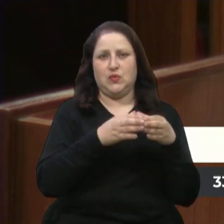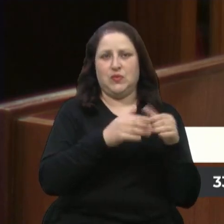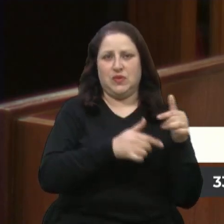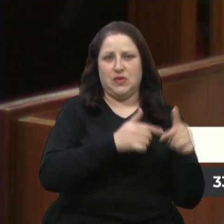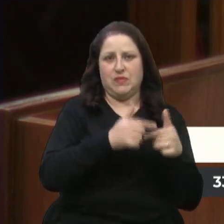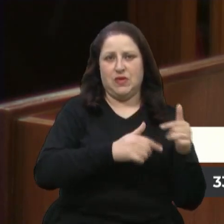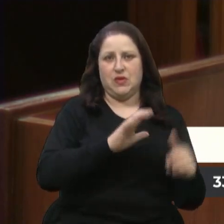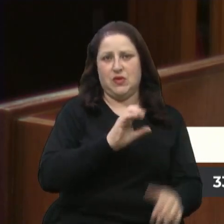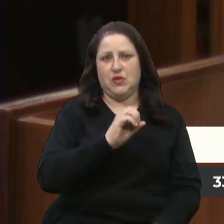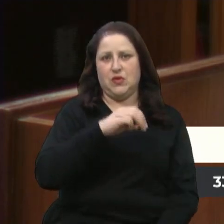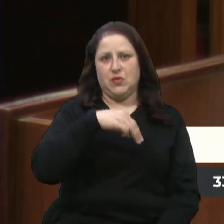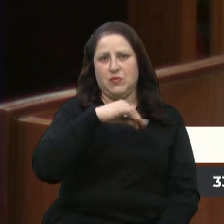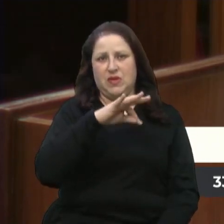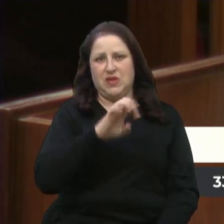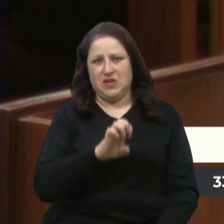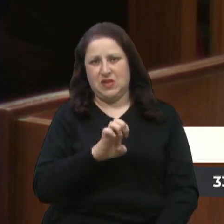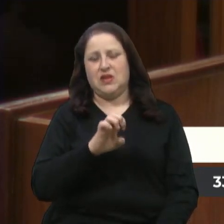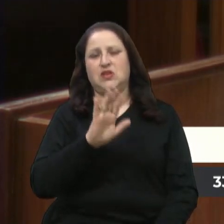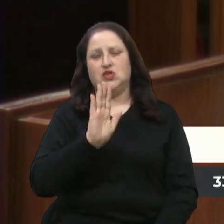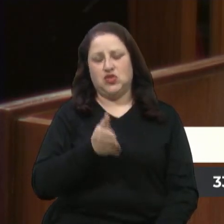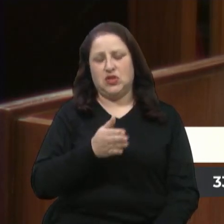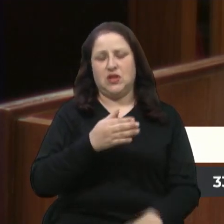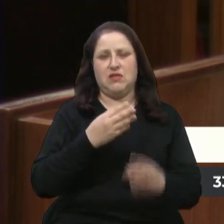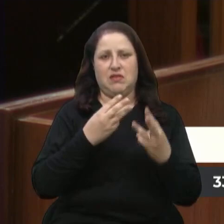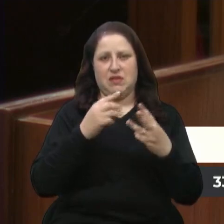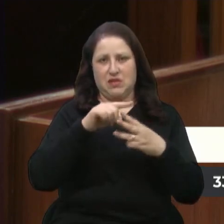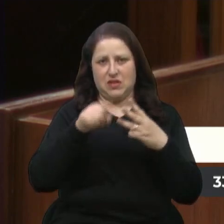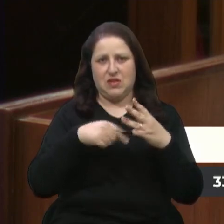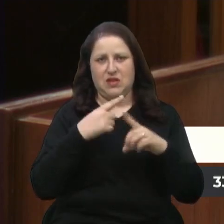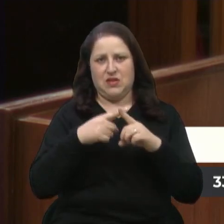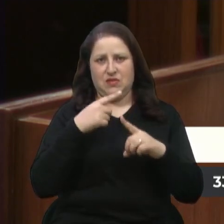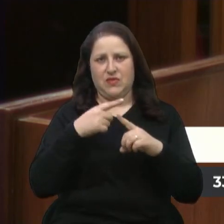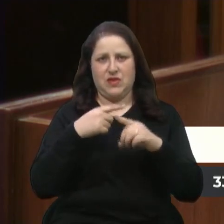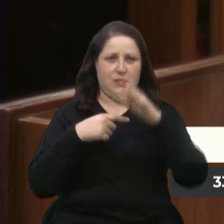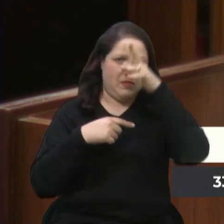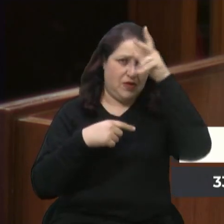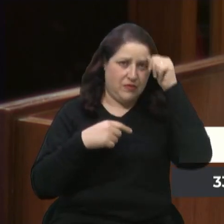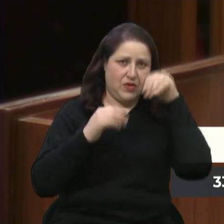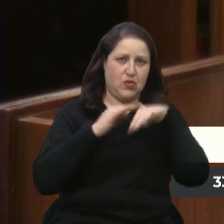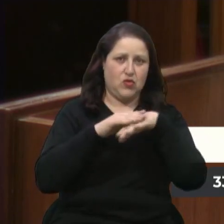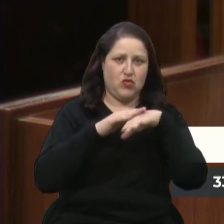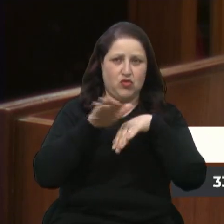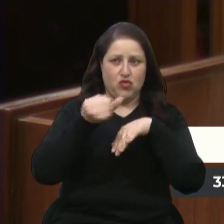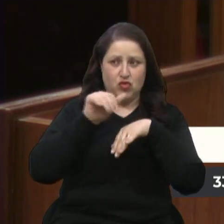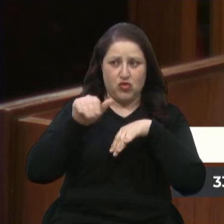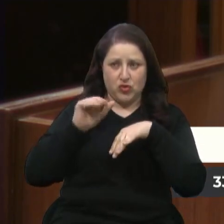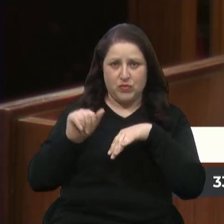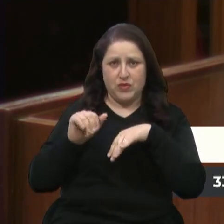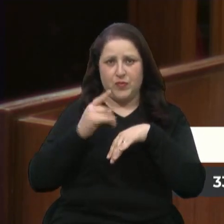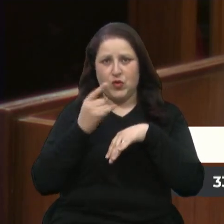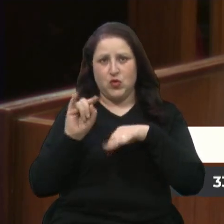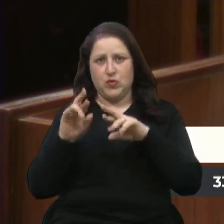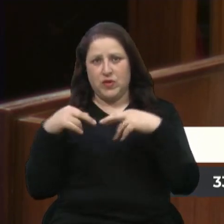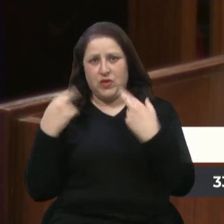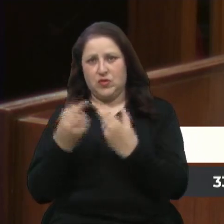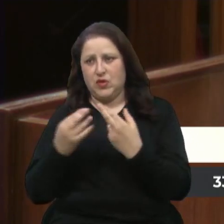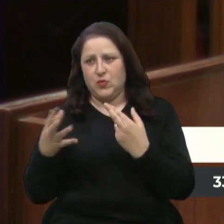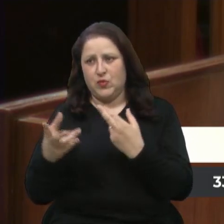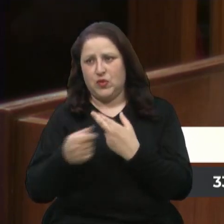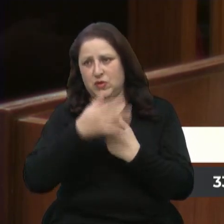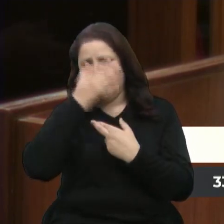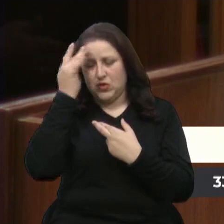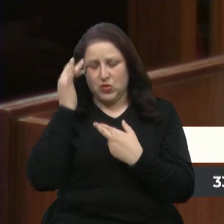foi chamado 3 vezes pelo prefeito municipal, a última reunião foi com todas as pessoas do comitê,